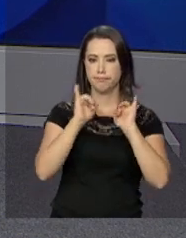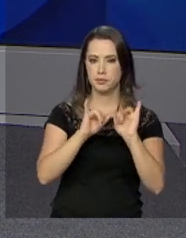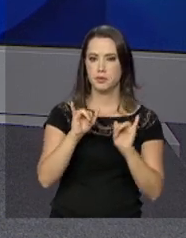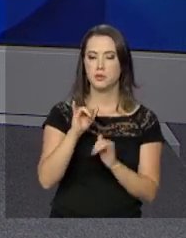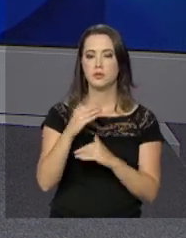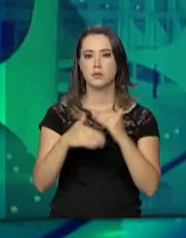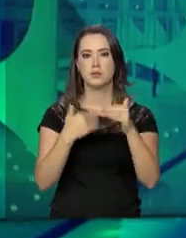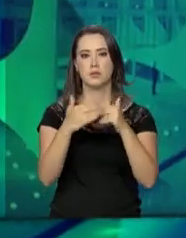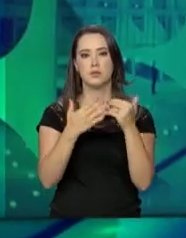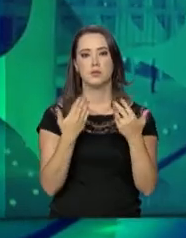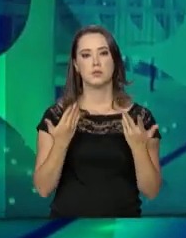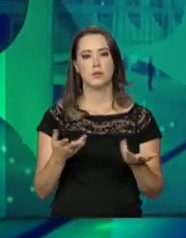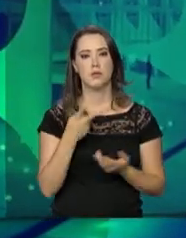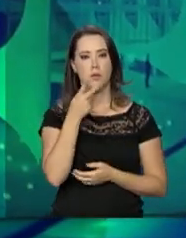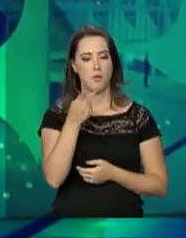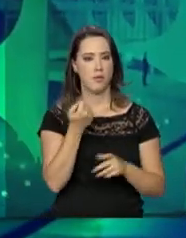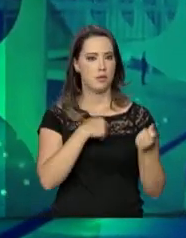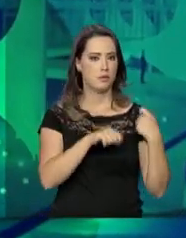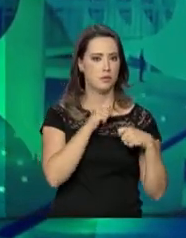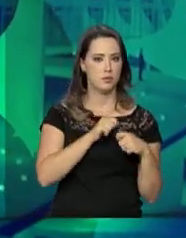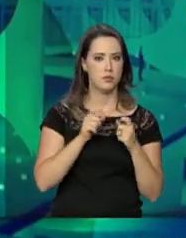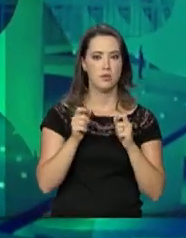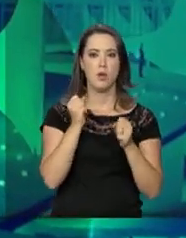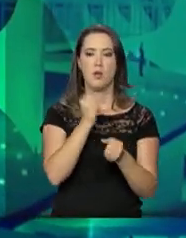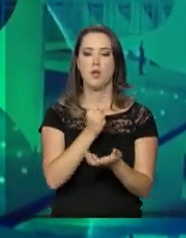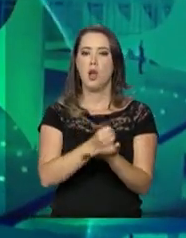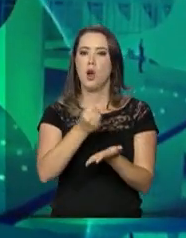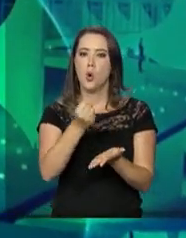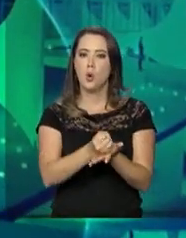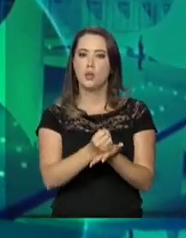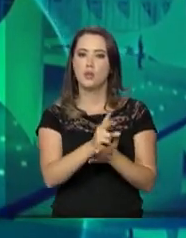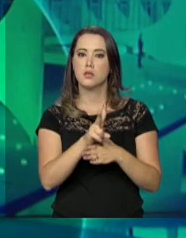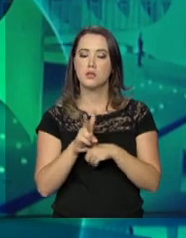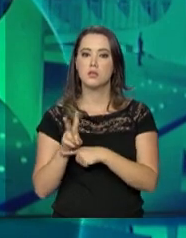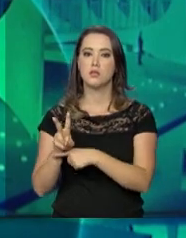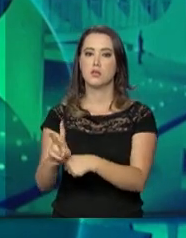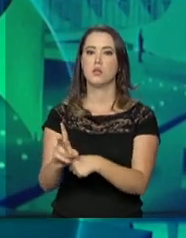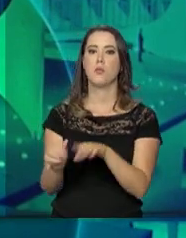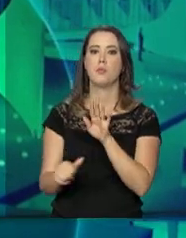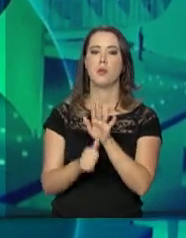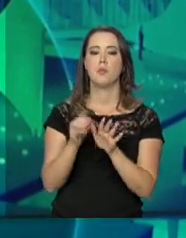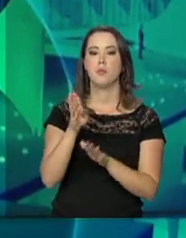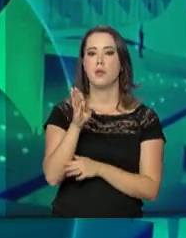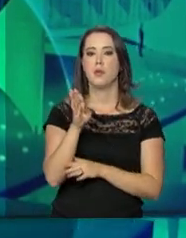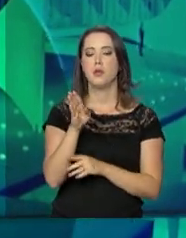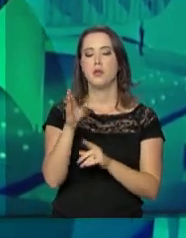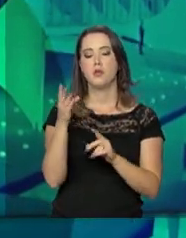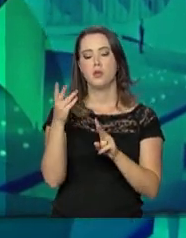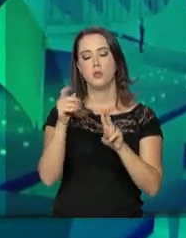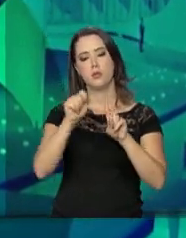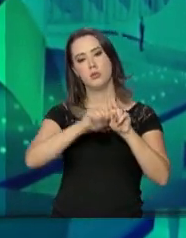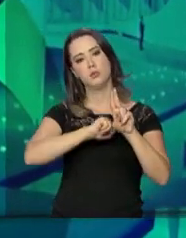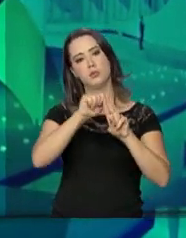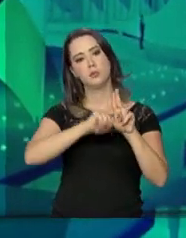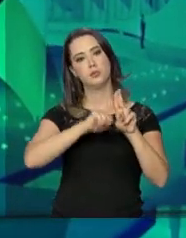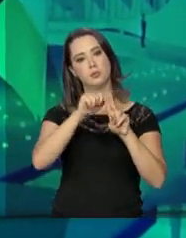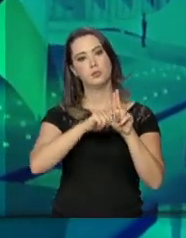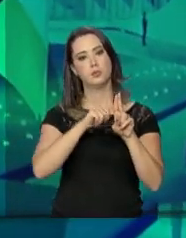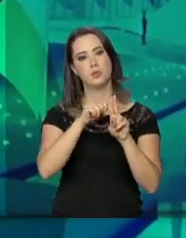economia. E por falar em economia, as contratações de crédito para o primeiro bimestre do Plano Agrícola e